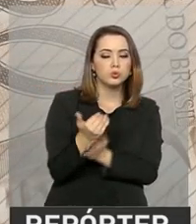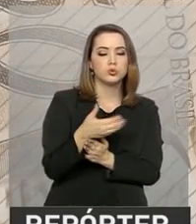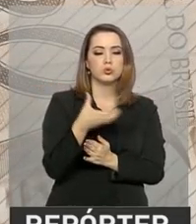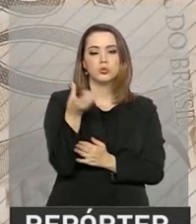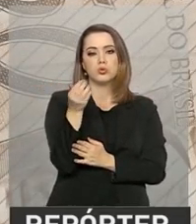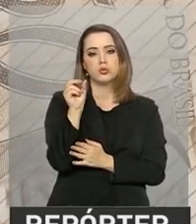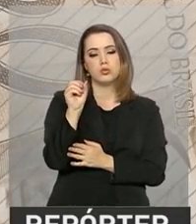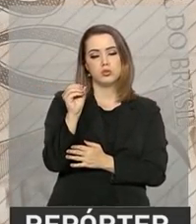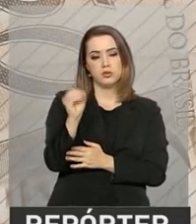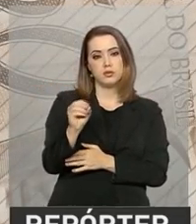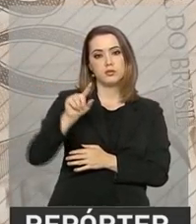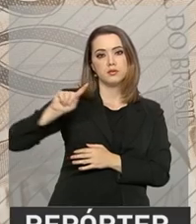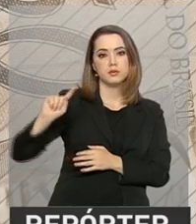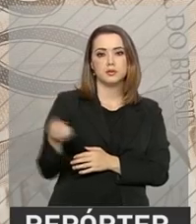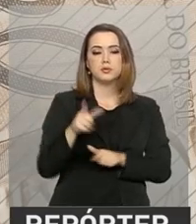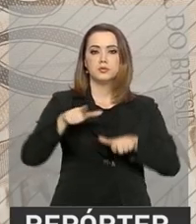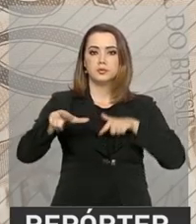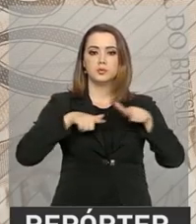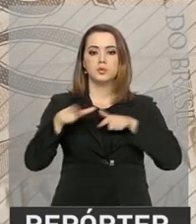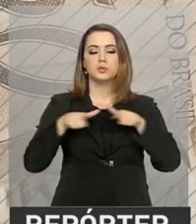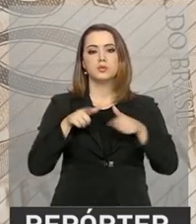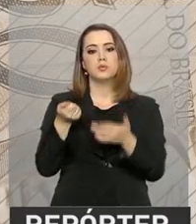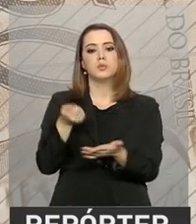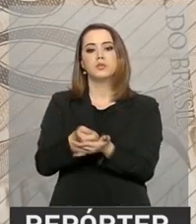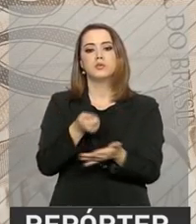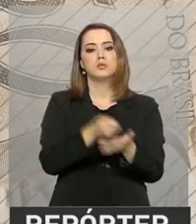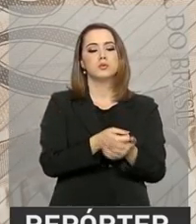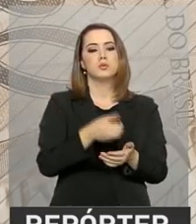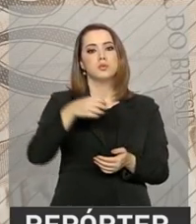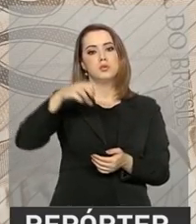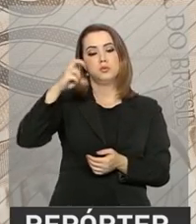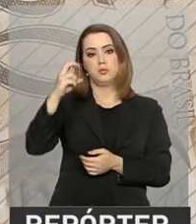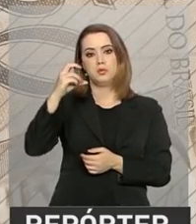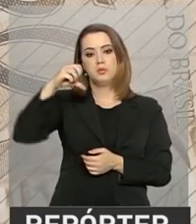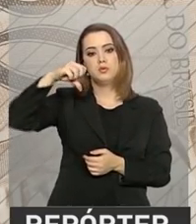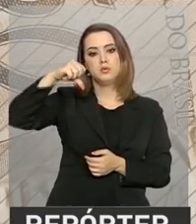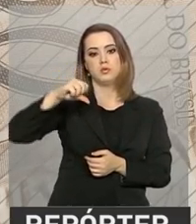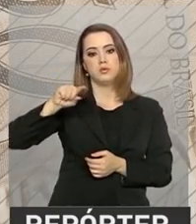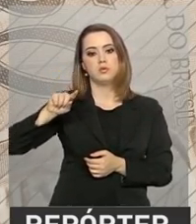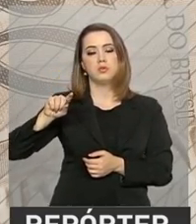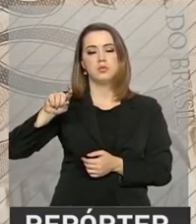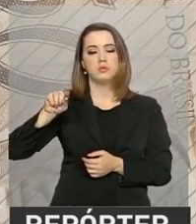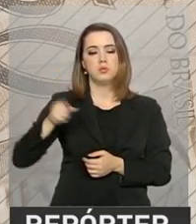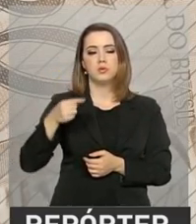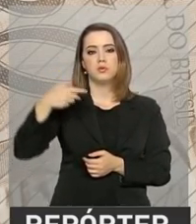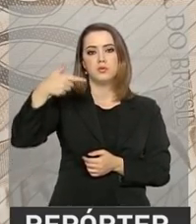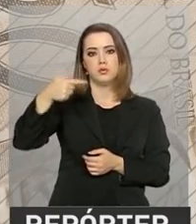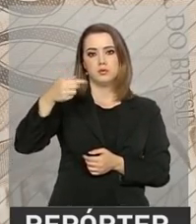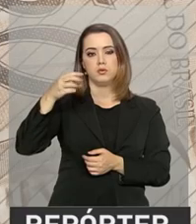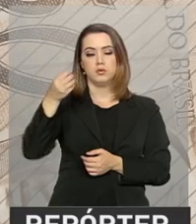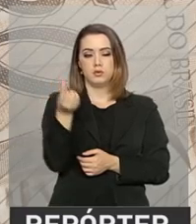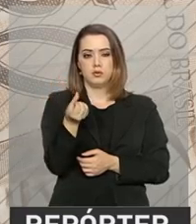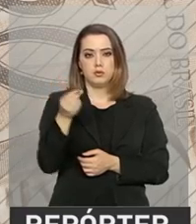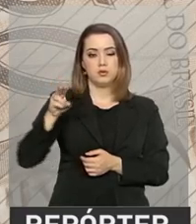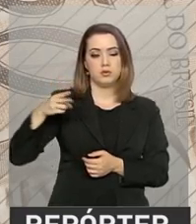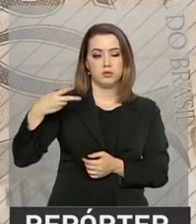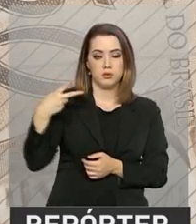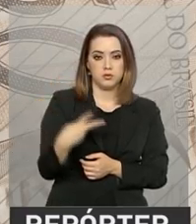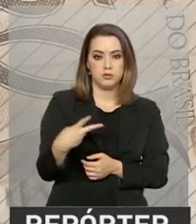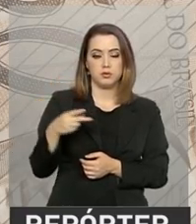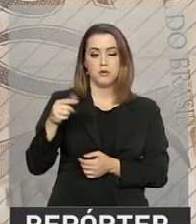r$ 2.300 mil em recursos do Fundo de Amparo ao trabalhador o comitê que